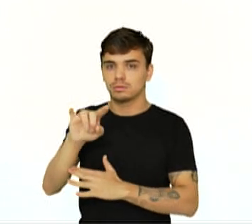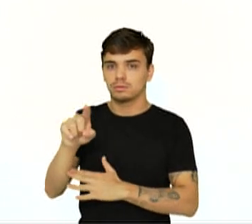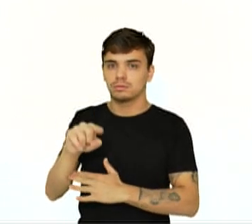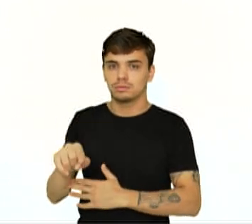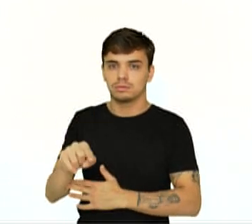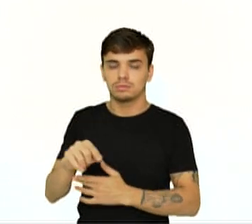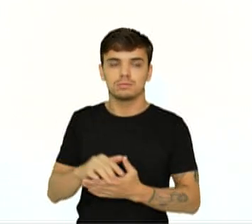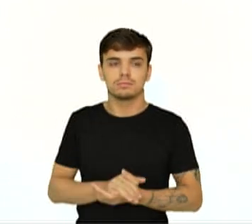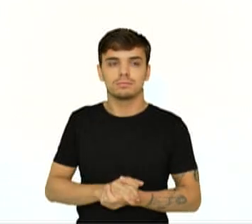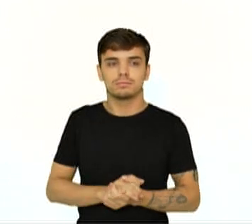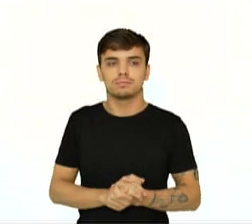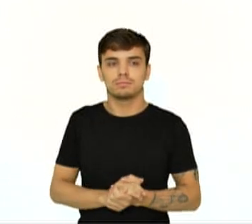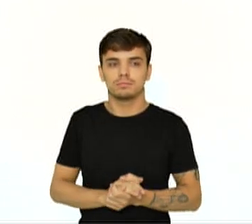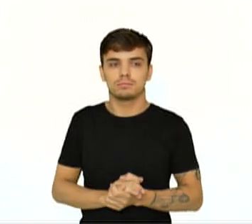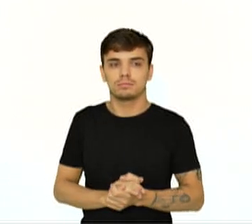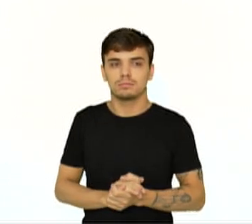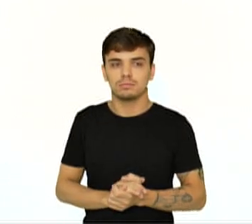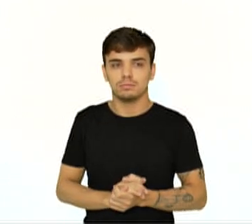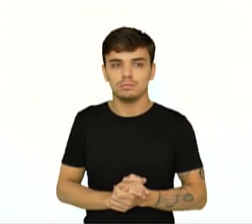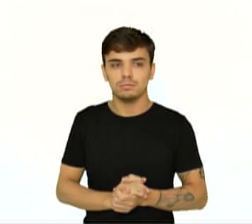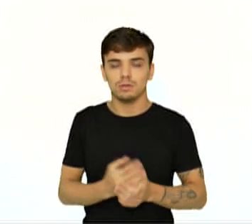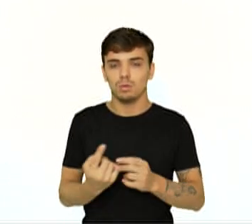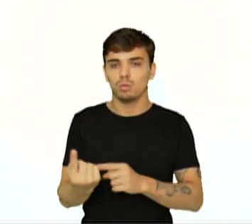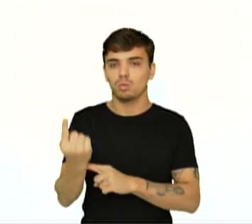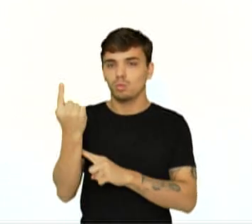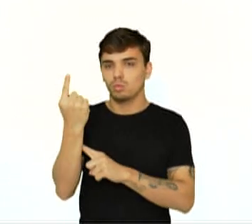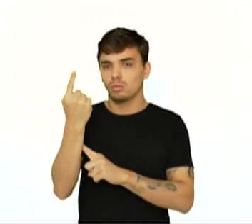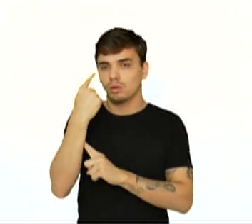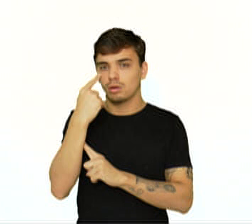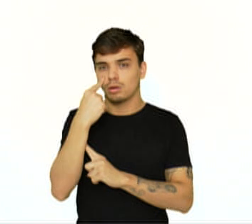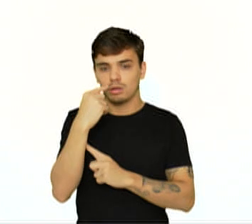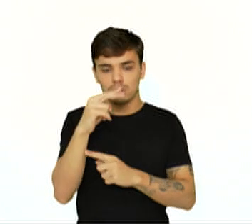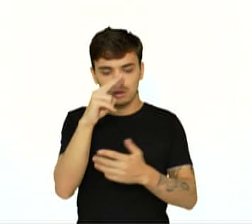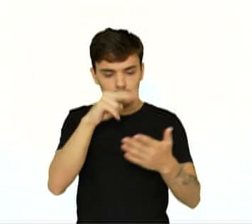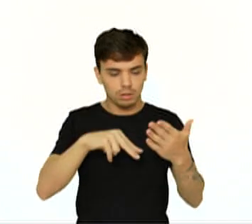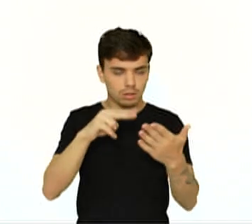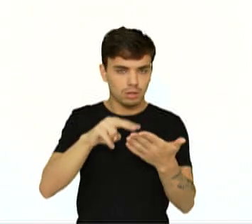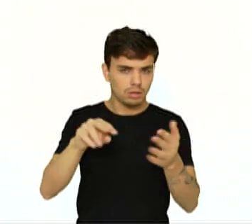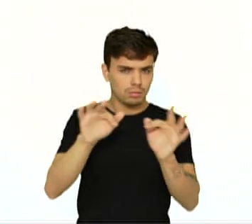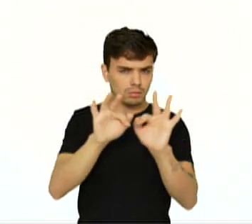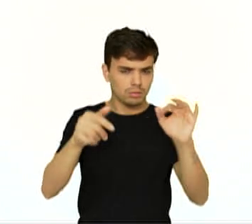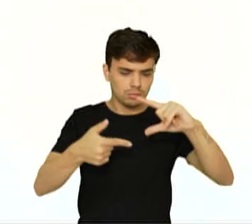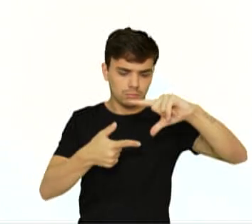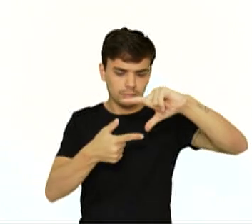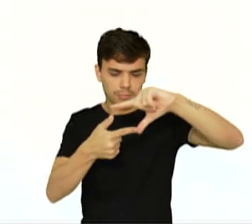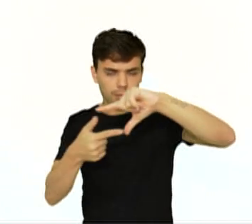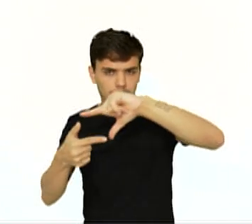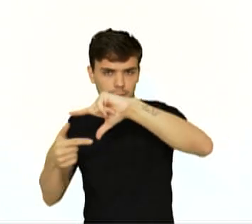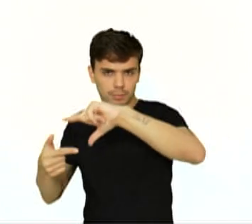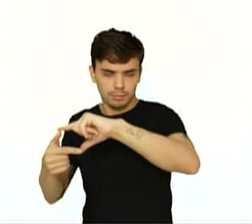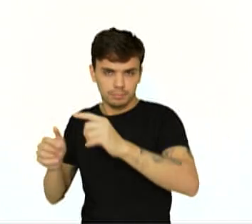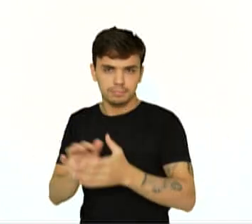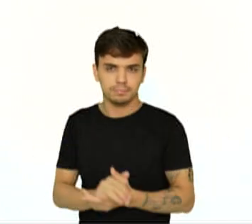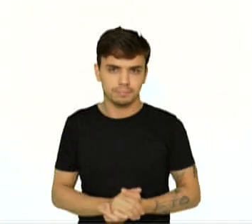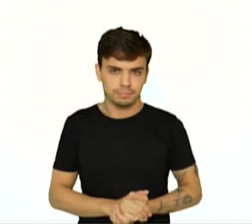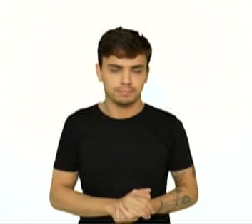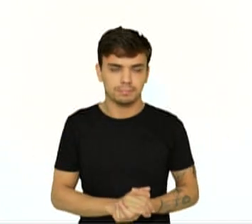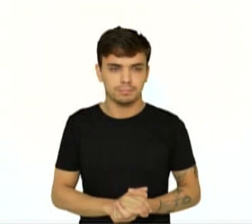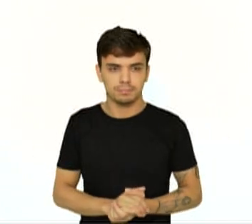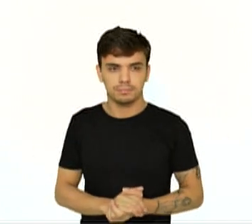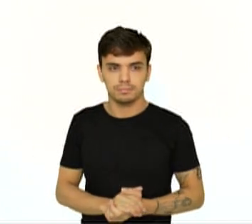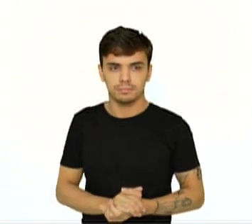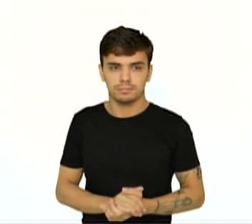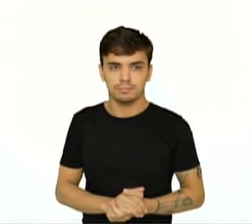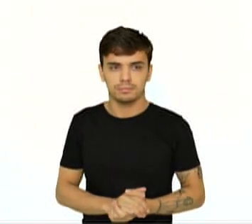agora, né? Na opção 1, leemos em la tira de Mafalda que a ella não le gusta nada a